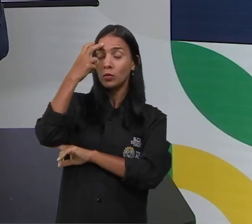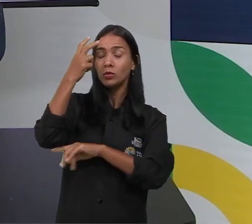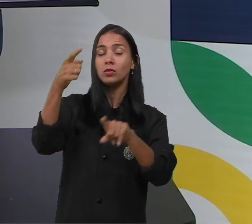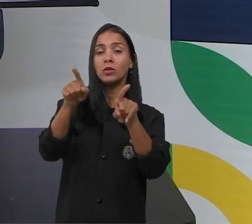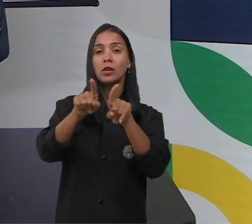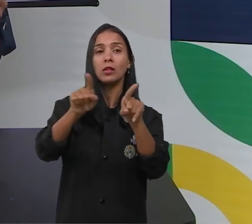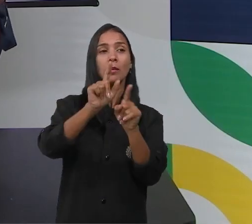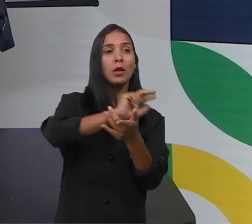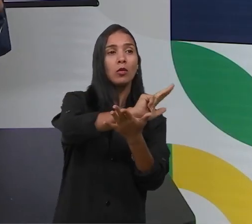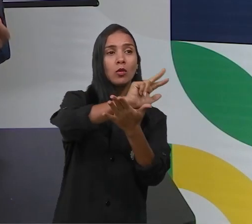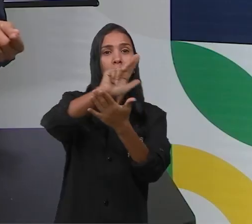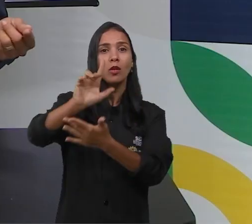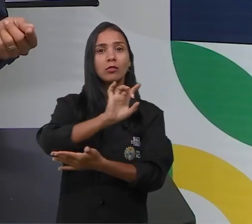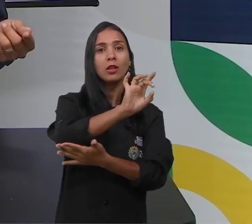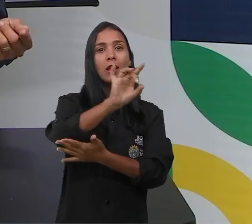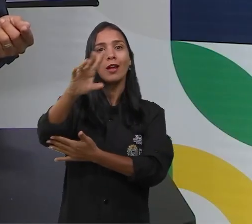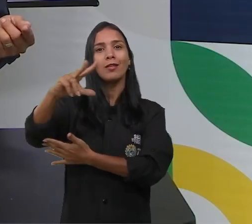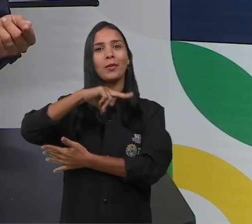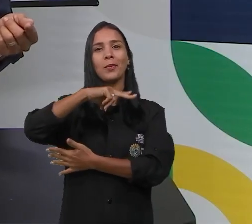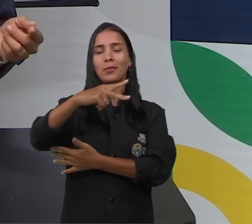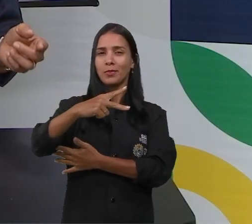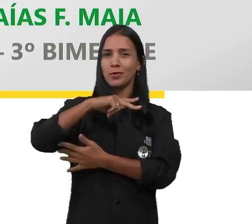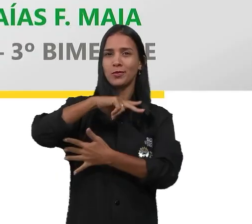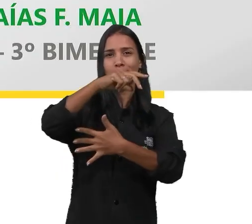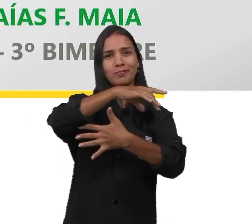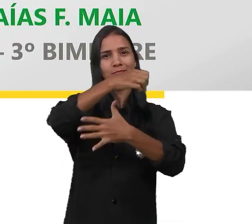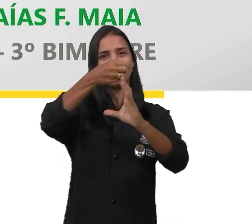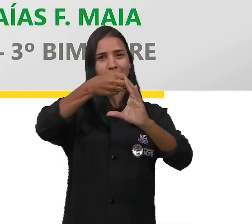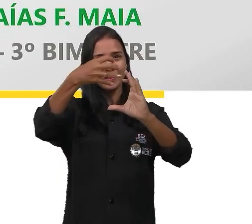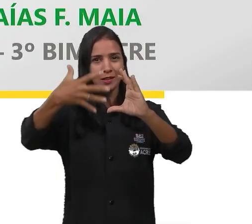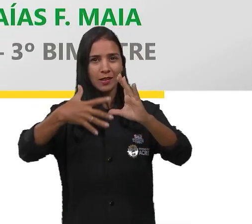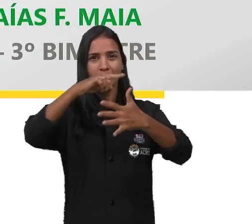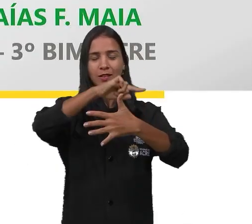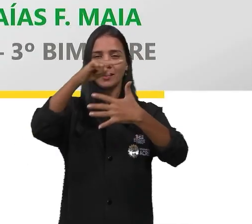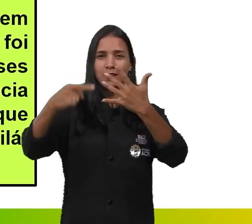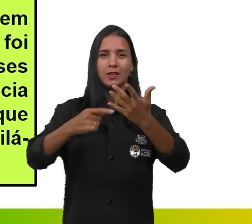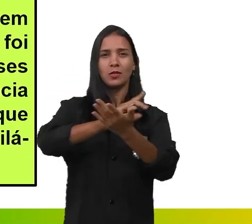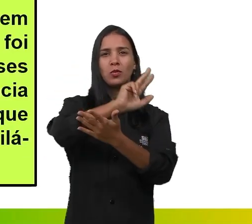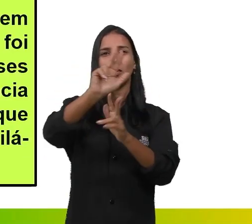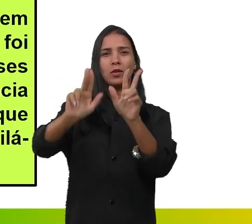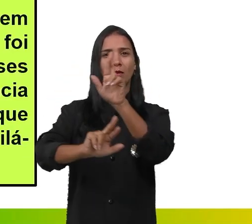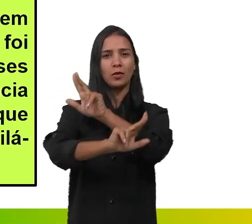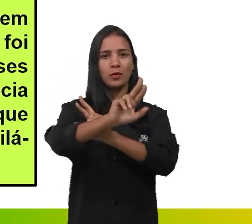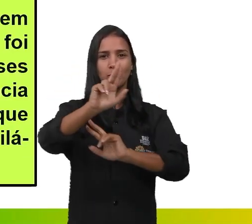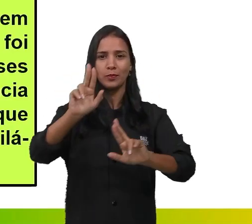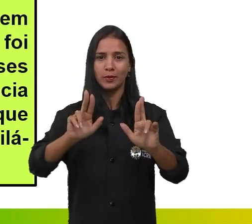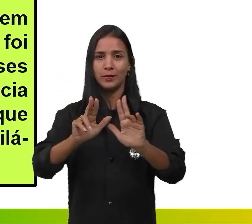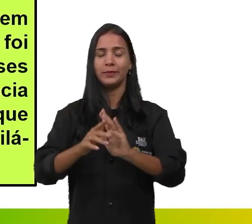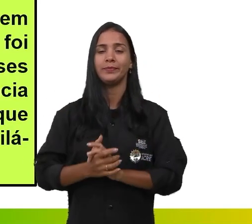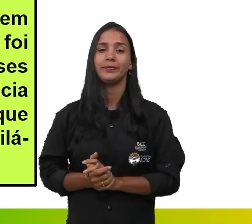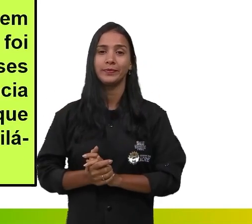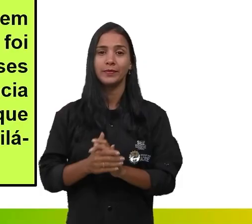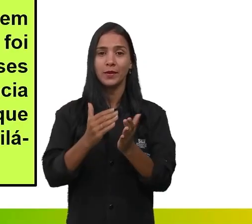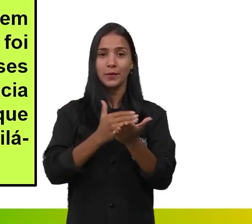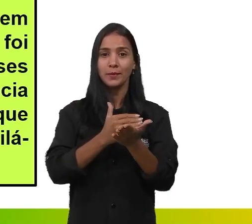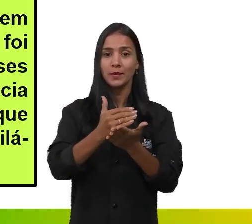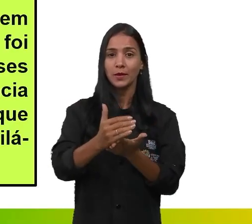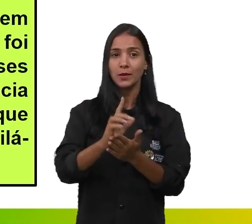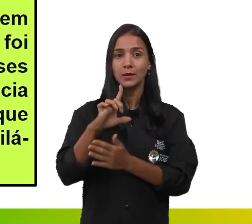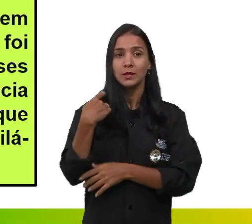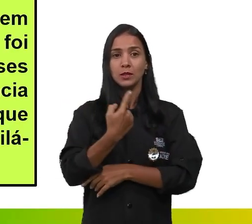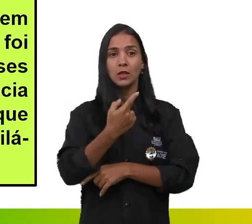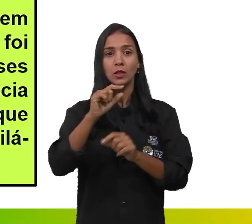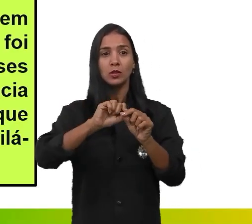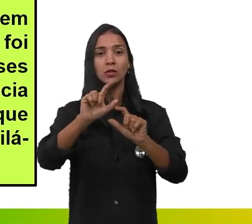nos seus mais variados aspectos. Então, para começar, nós vamos enfrentar